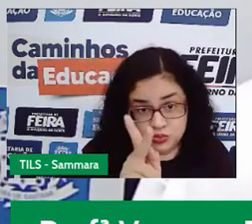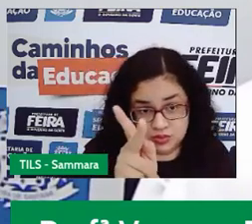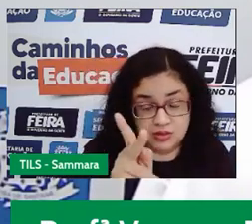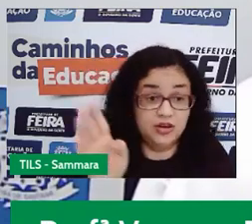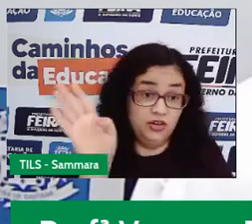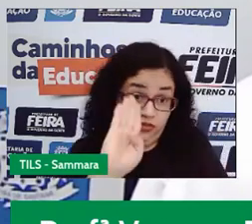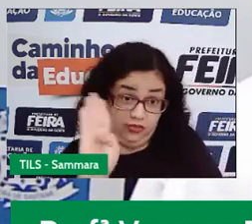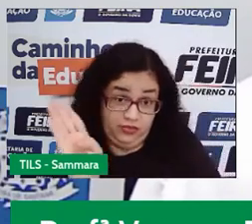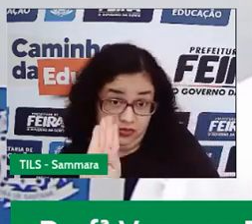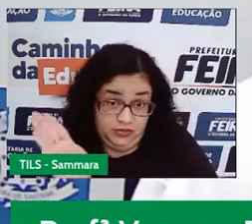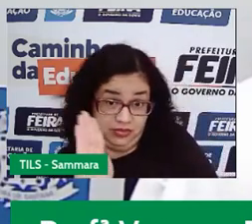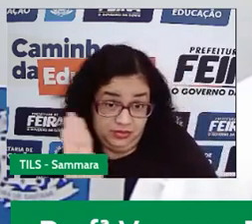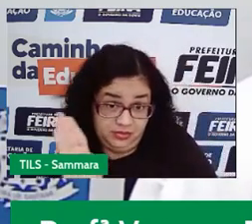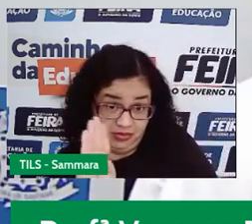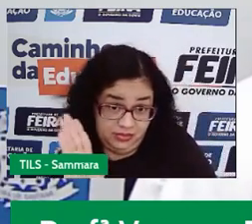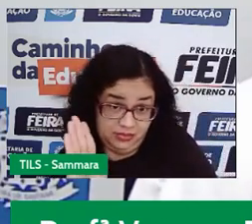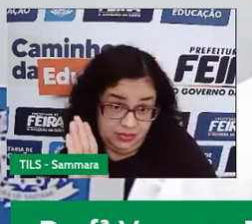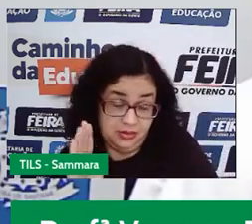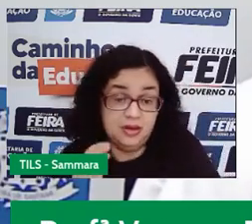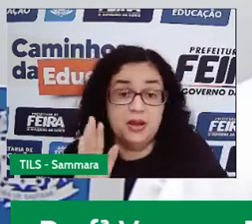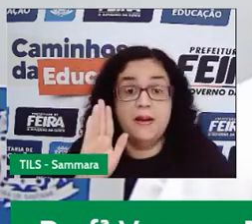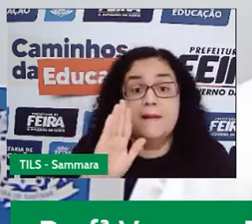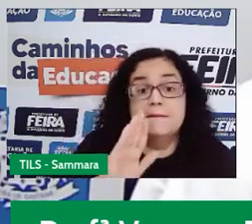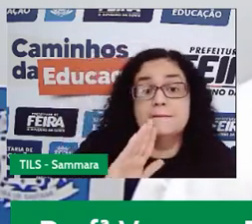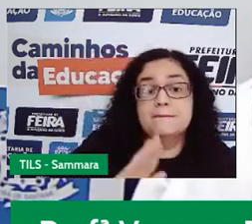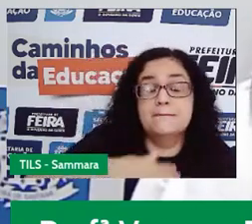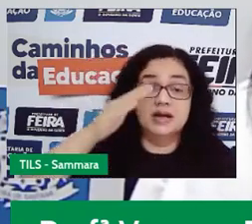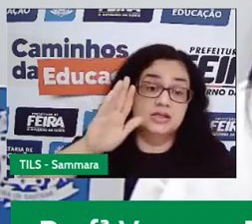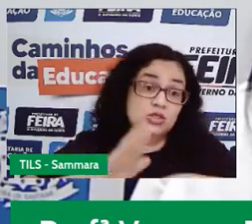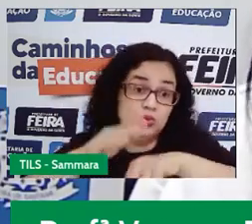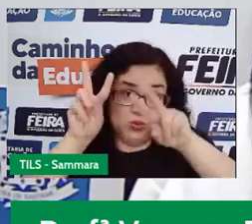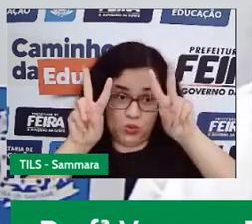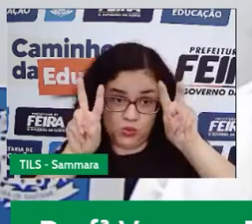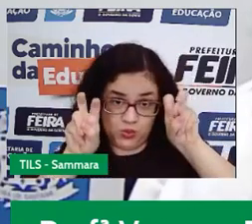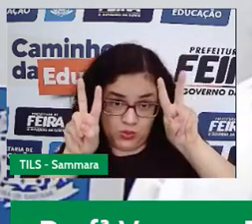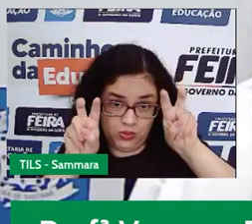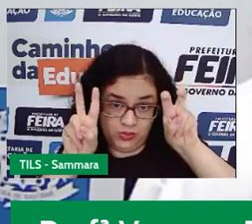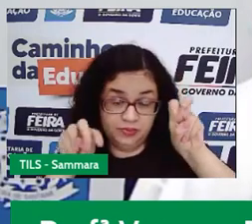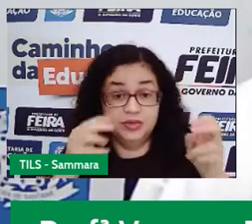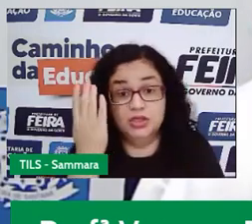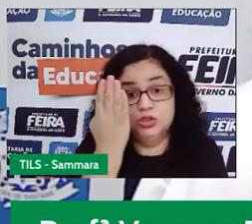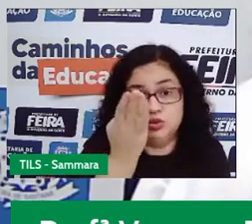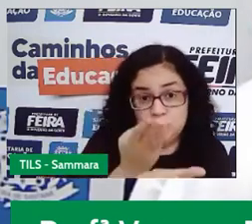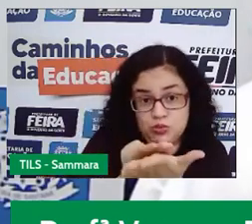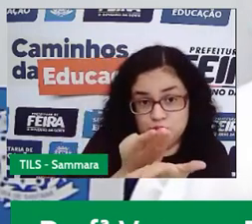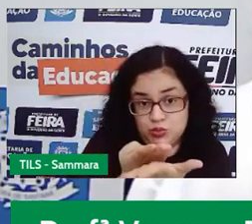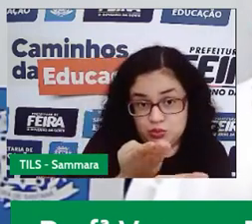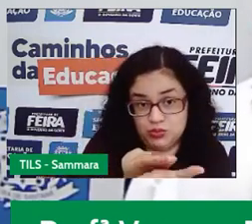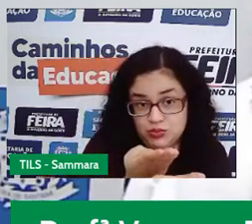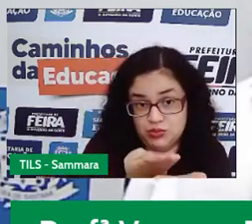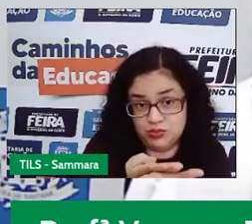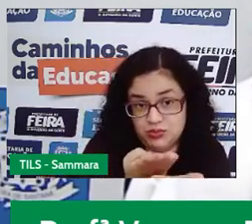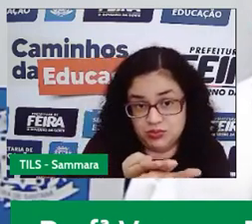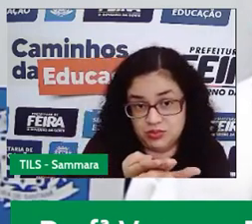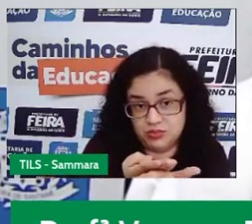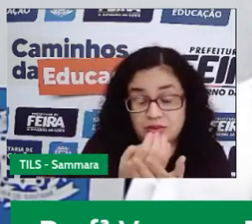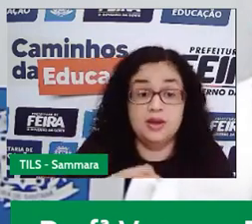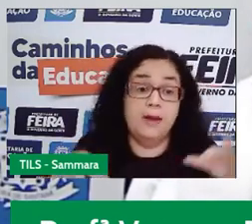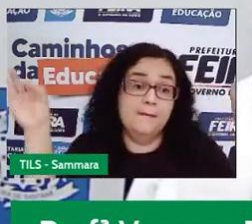continuar com nossas vídeo-aulas aprender né mas sobre o assunto estudar